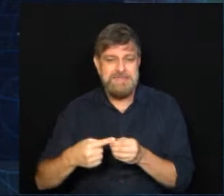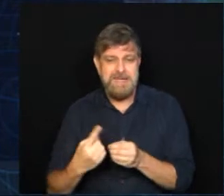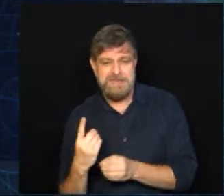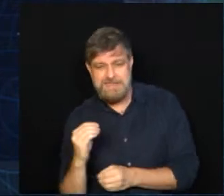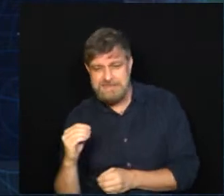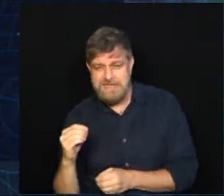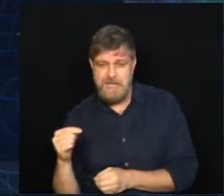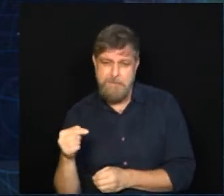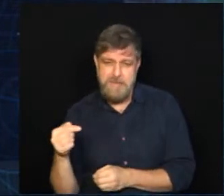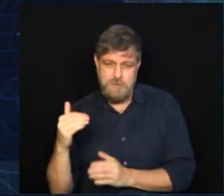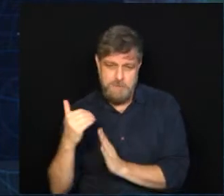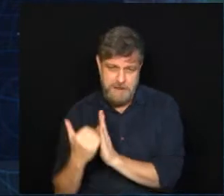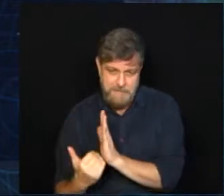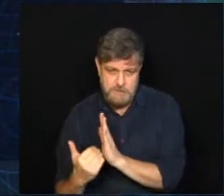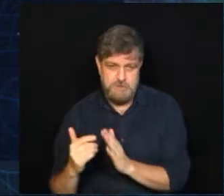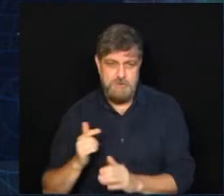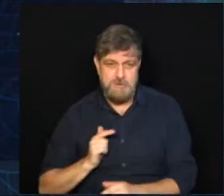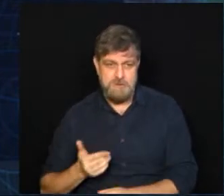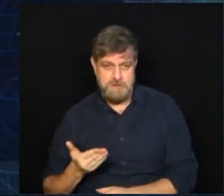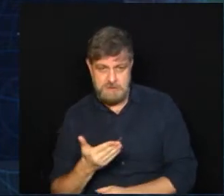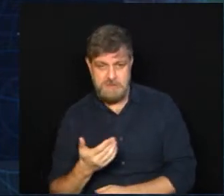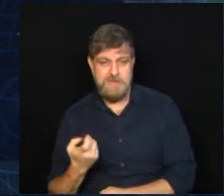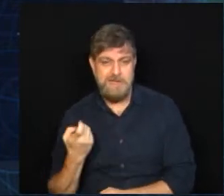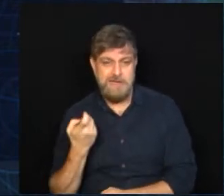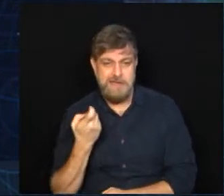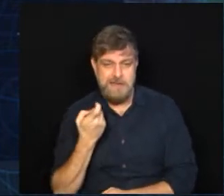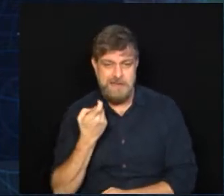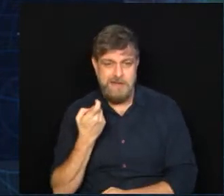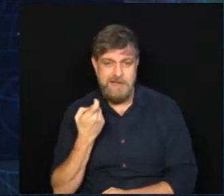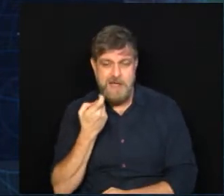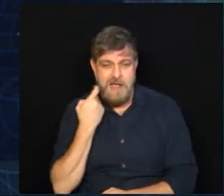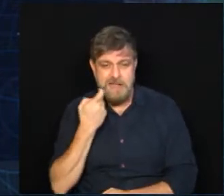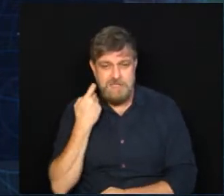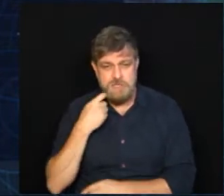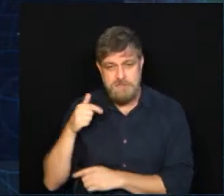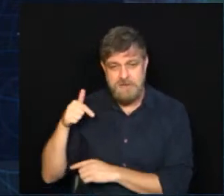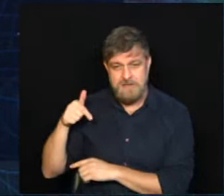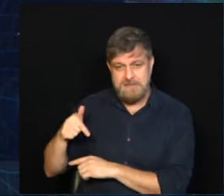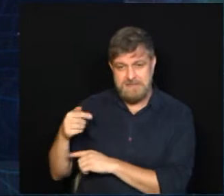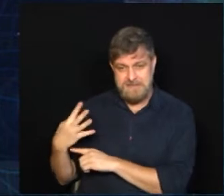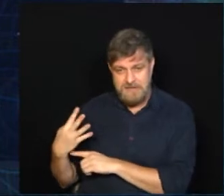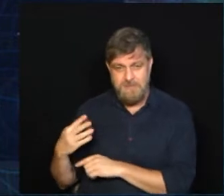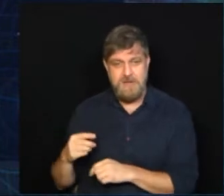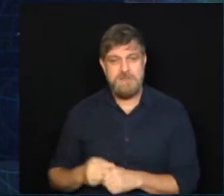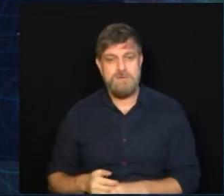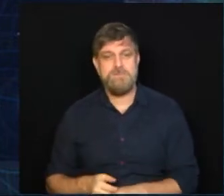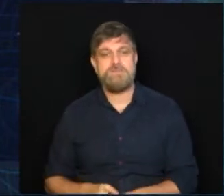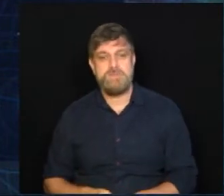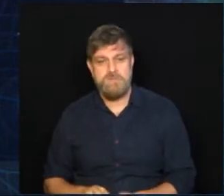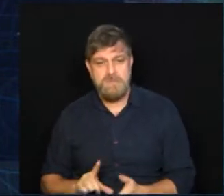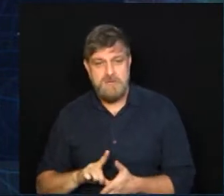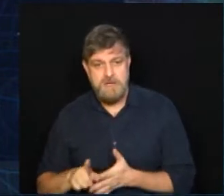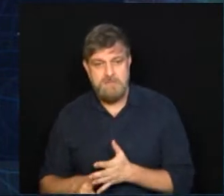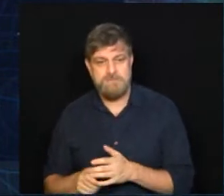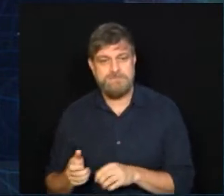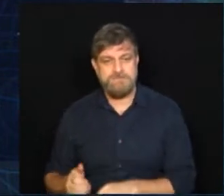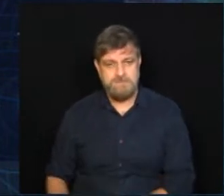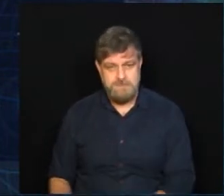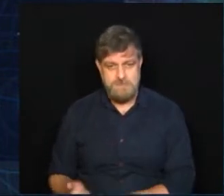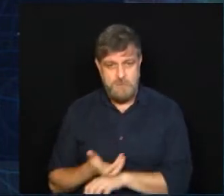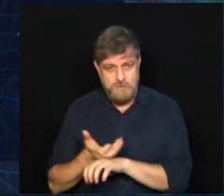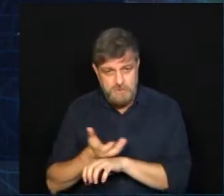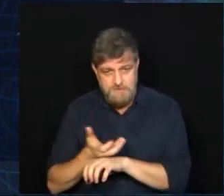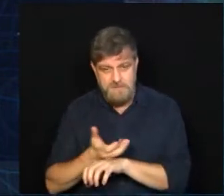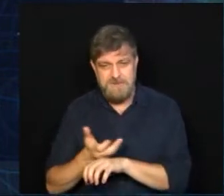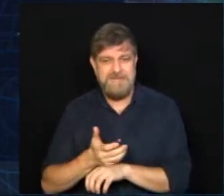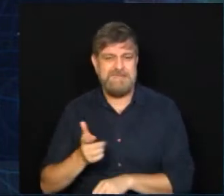100 óbitos. Por ordem de mortes, olha, Itatiba, Nova Odessa, depois aparece Cosmópolis,